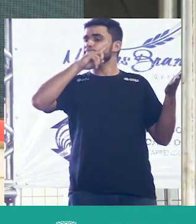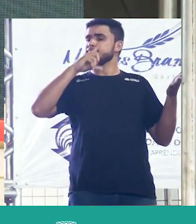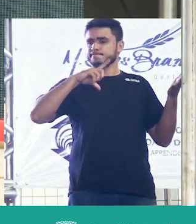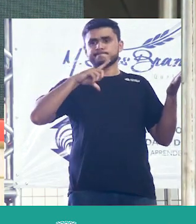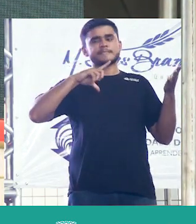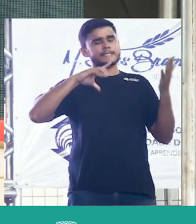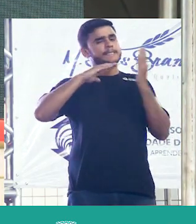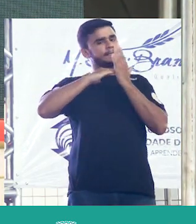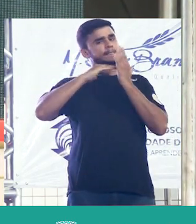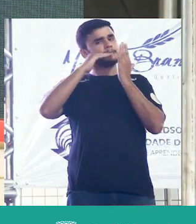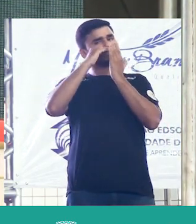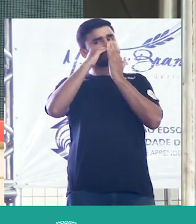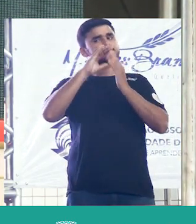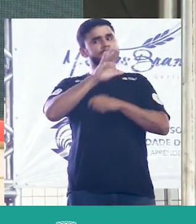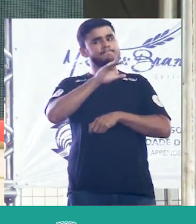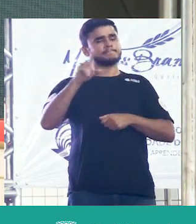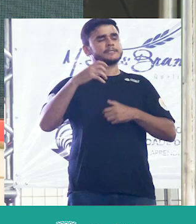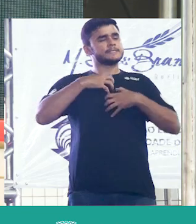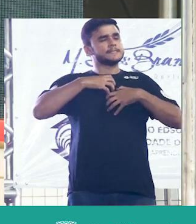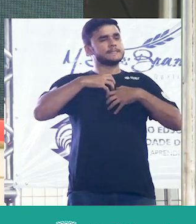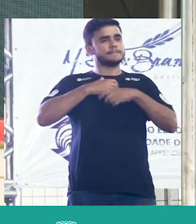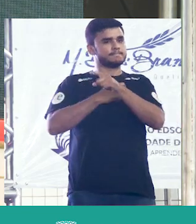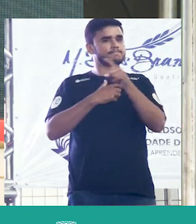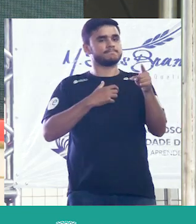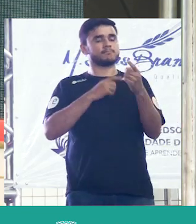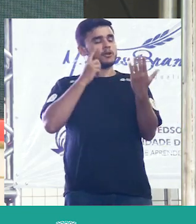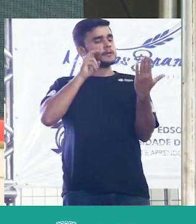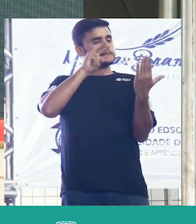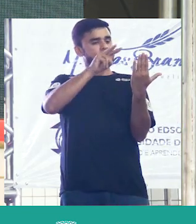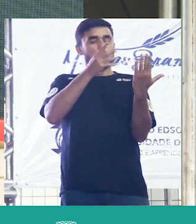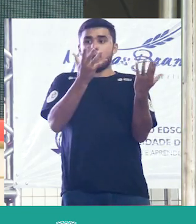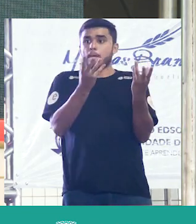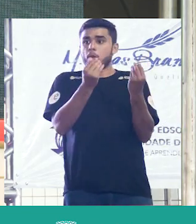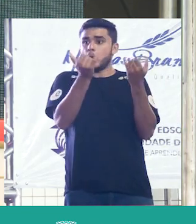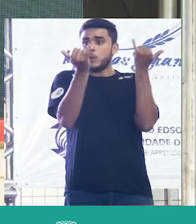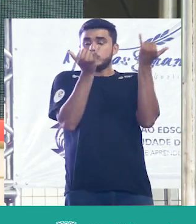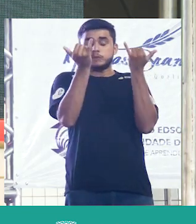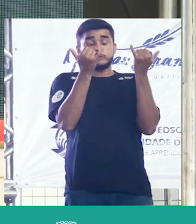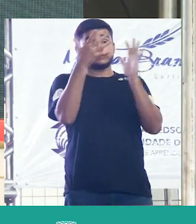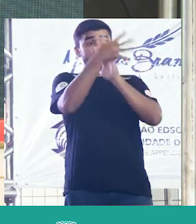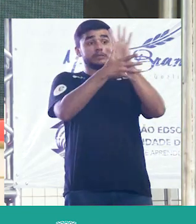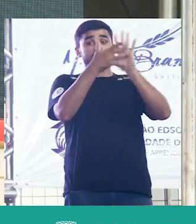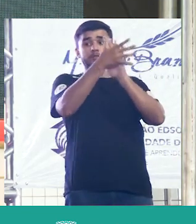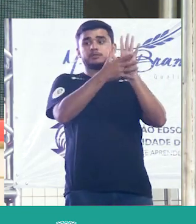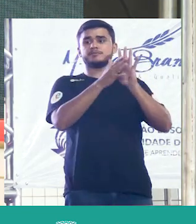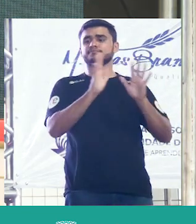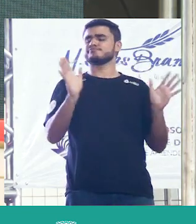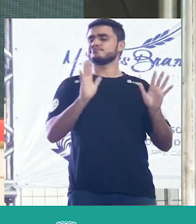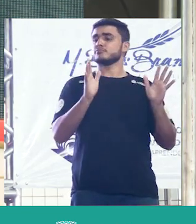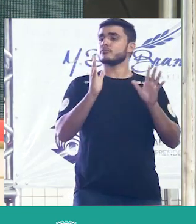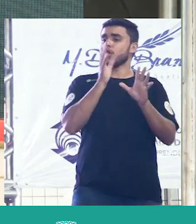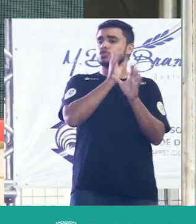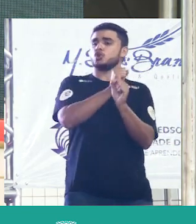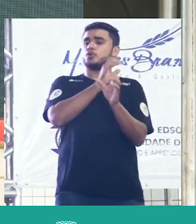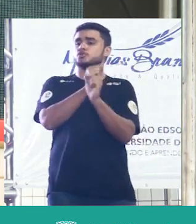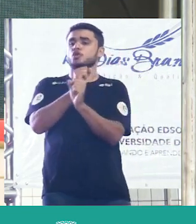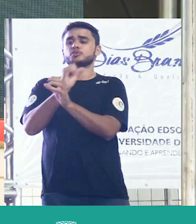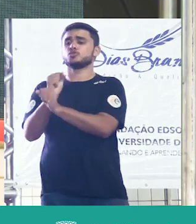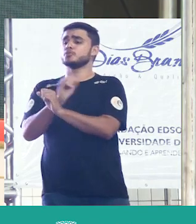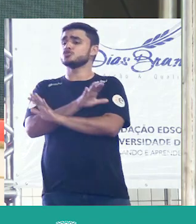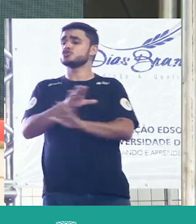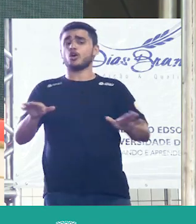um pouquinho. Vocês vão ver por quê. Tem muita informação, tem muito texto, mas é tudo conta, tudo